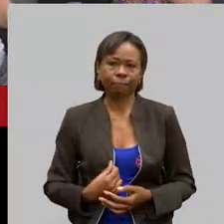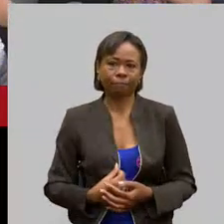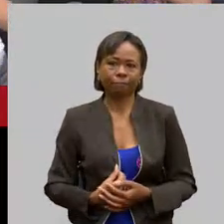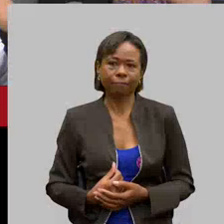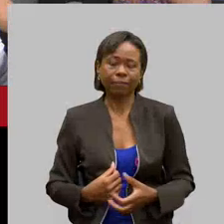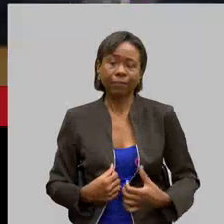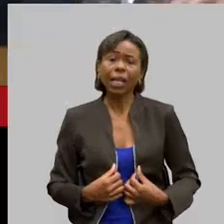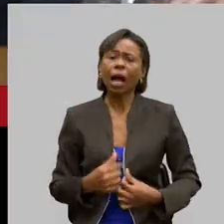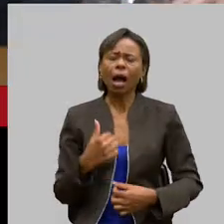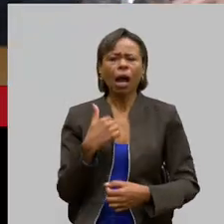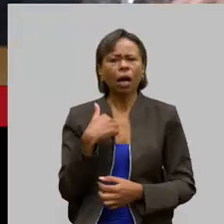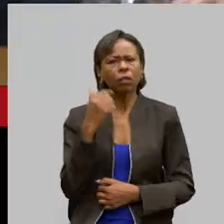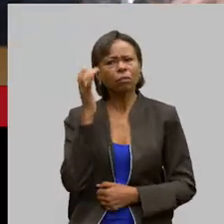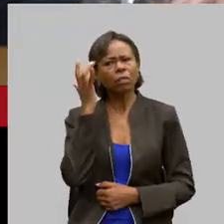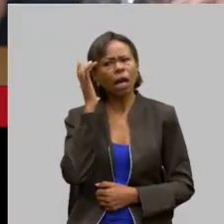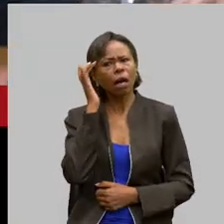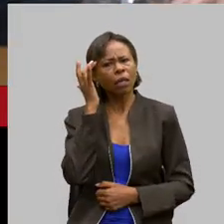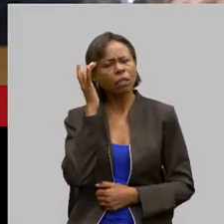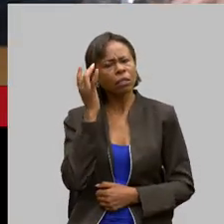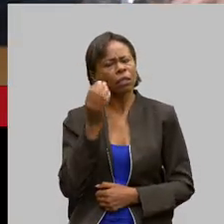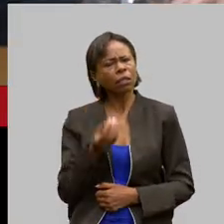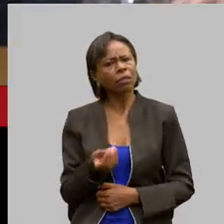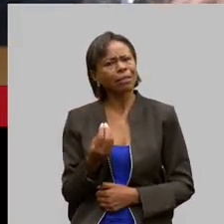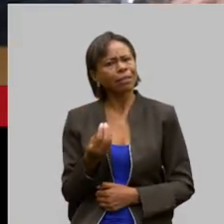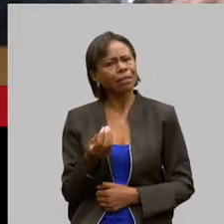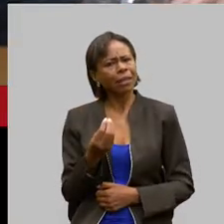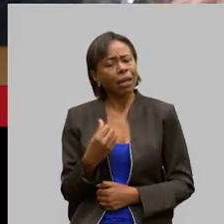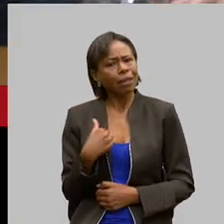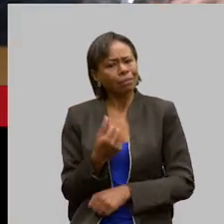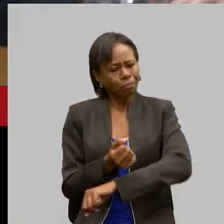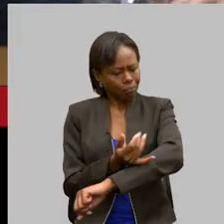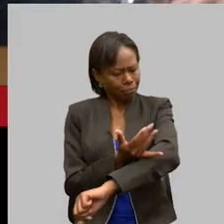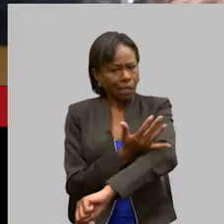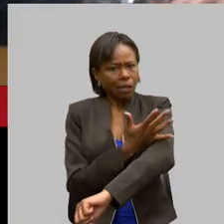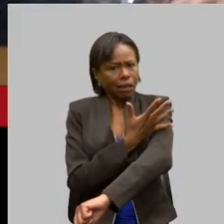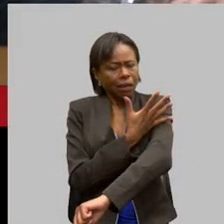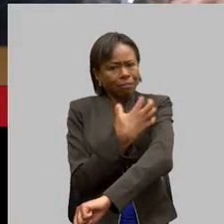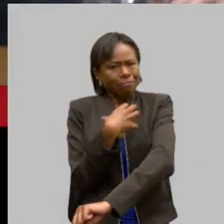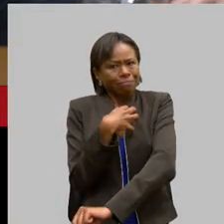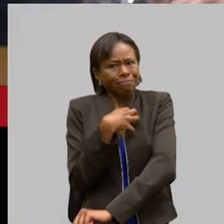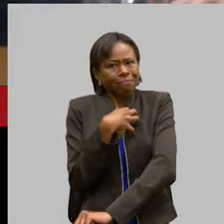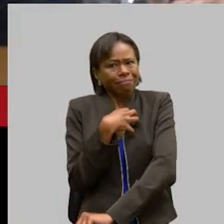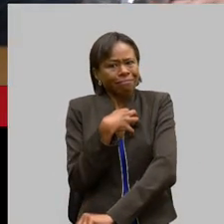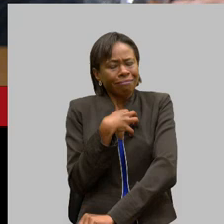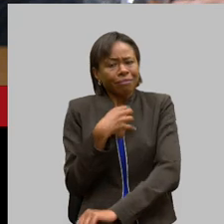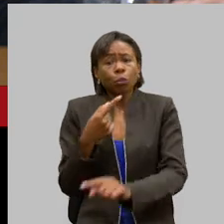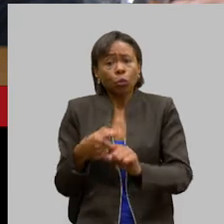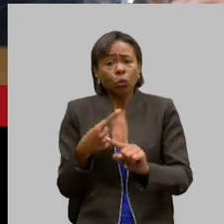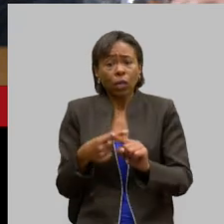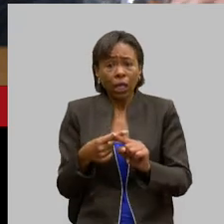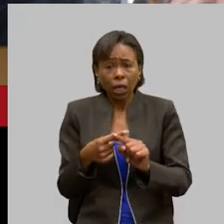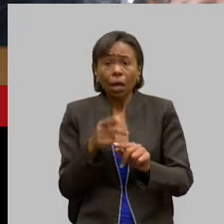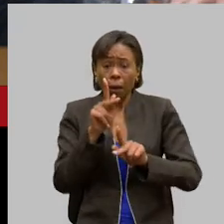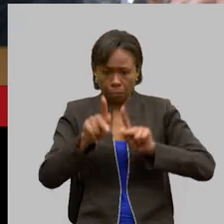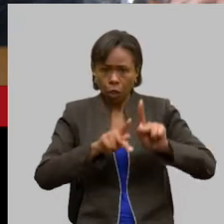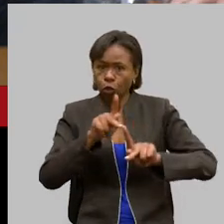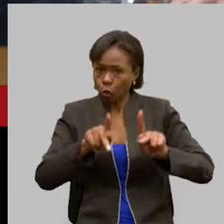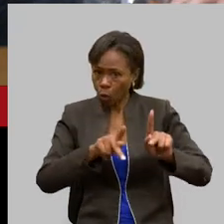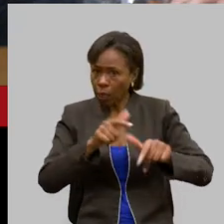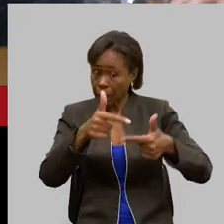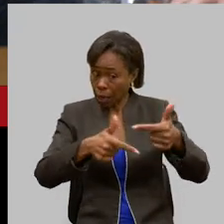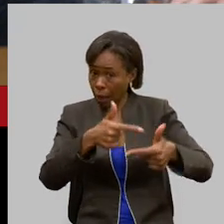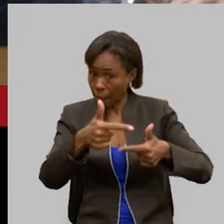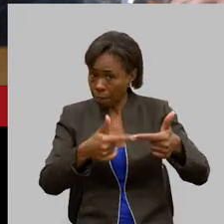eu achei aquilo fiquei até emocionado porque na realidade as pessoas têm um trabalho importante tem um